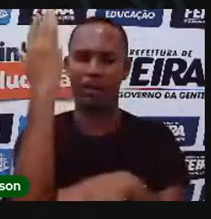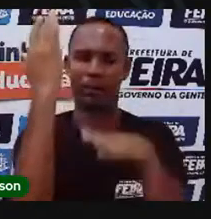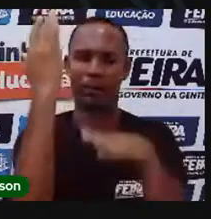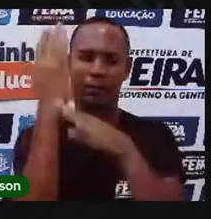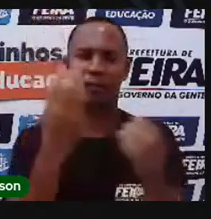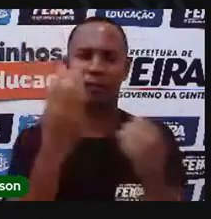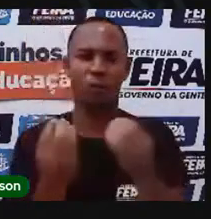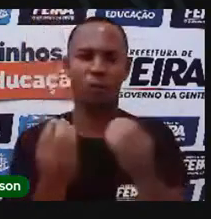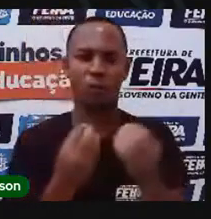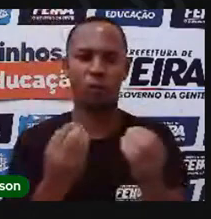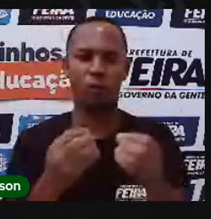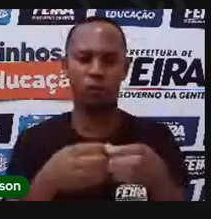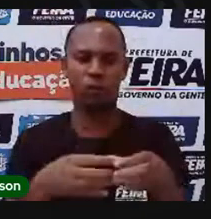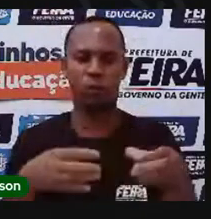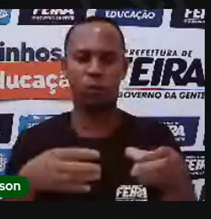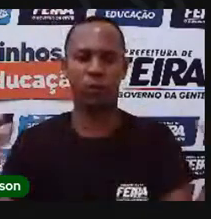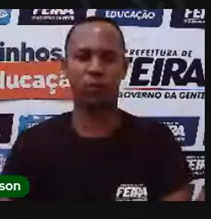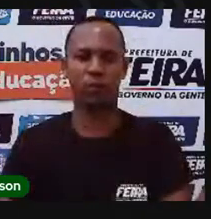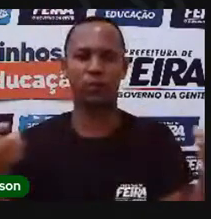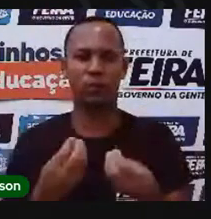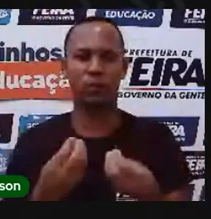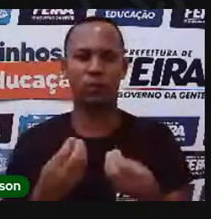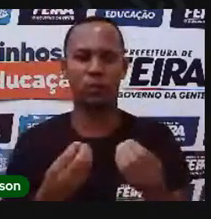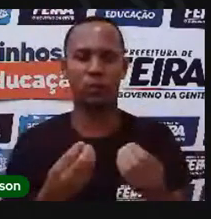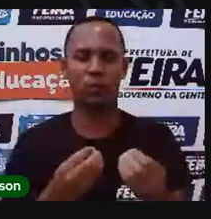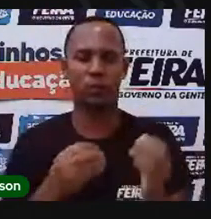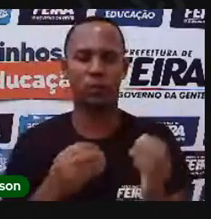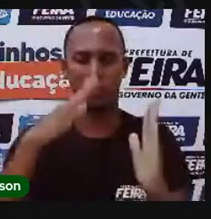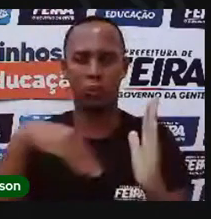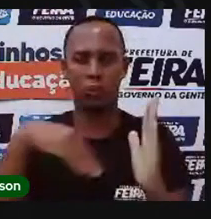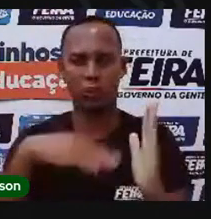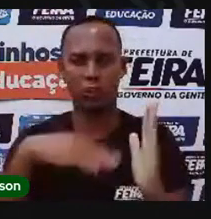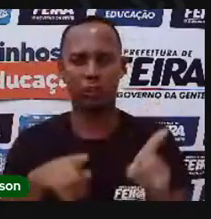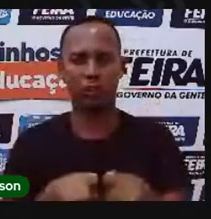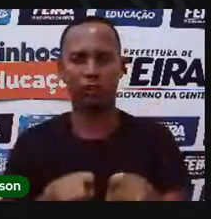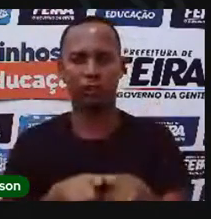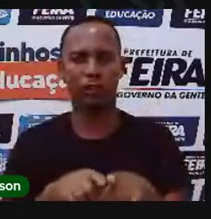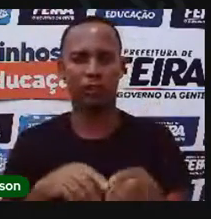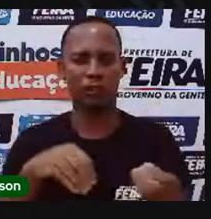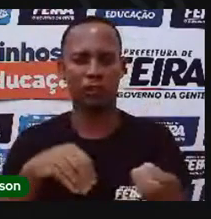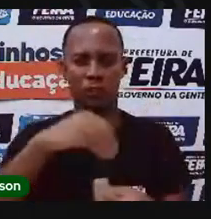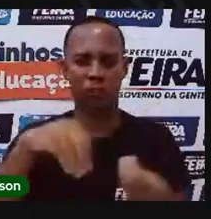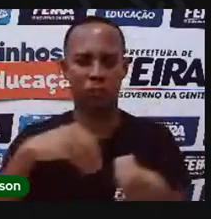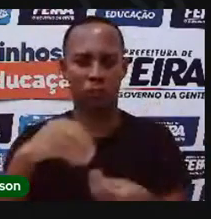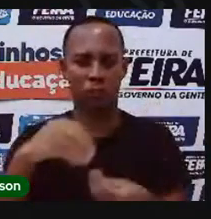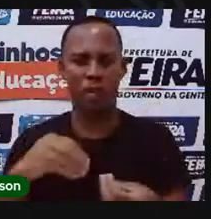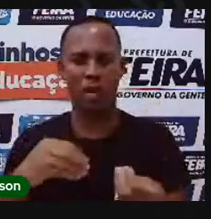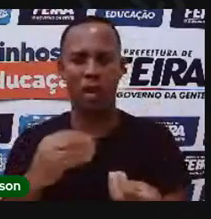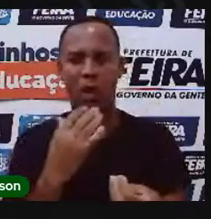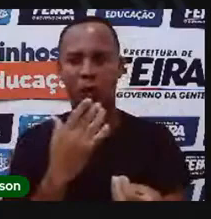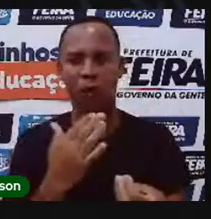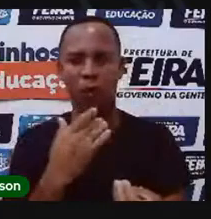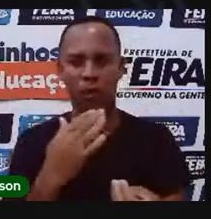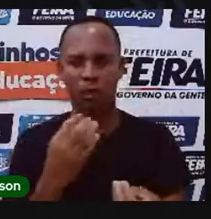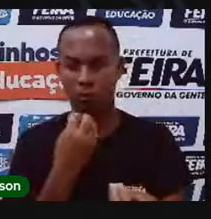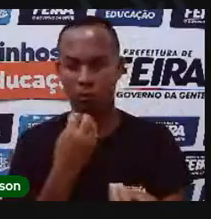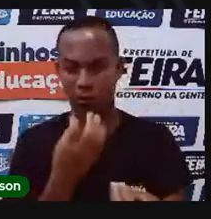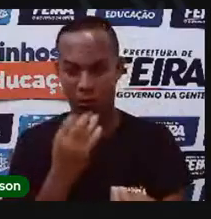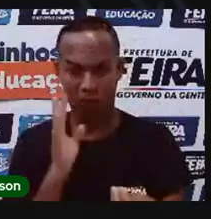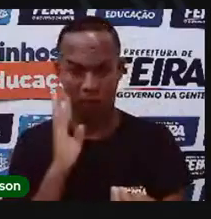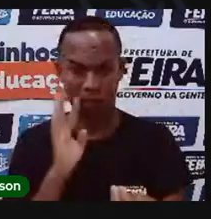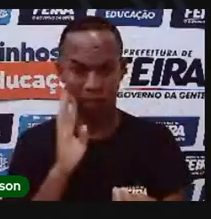passar como se fosse um grande carimbo a tinta, certo? E se eu misturar as cores, será que fica tão bacana? Então, por isso